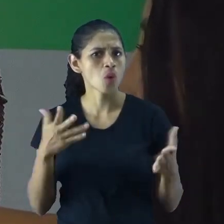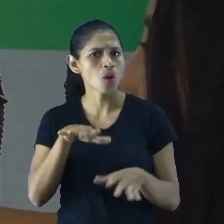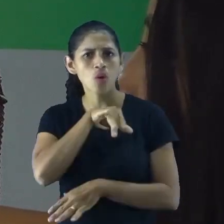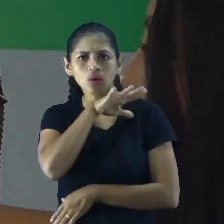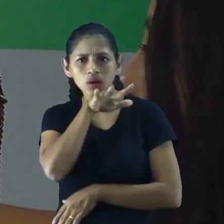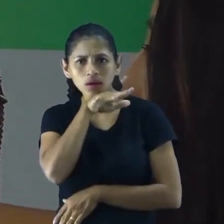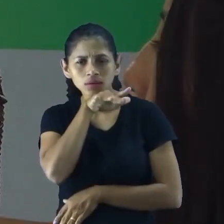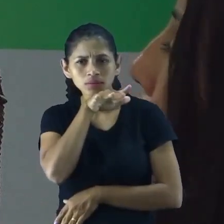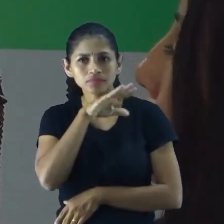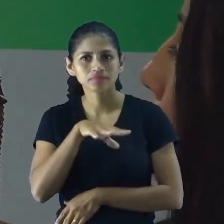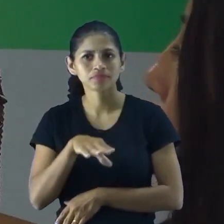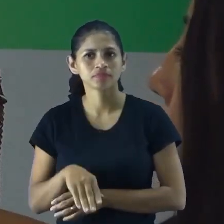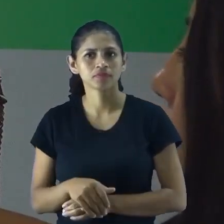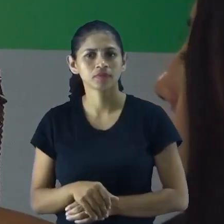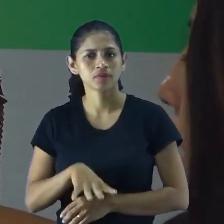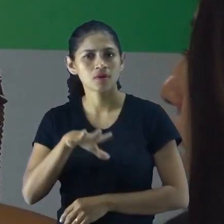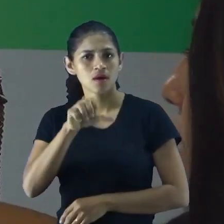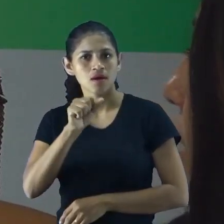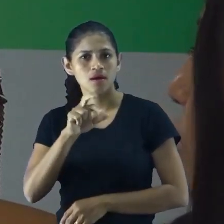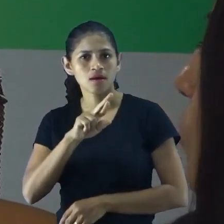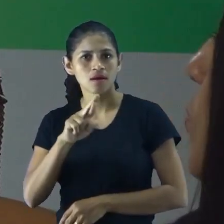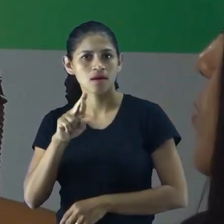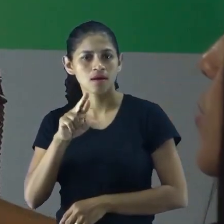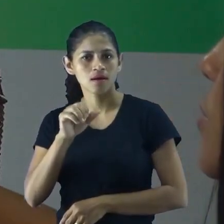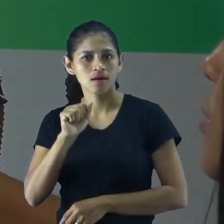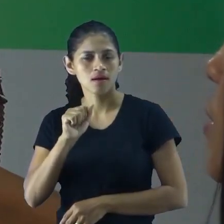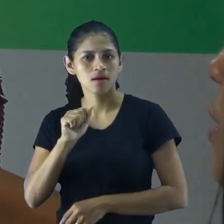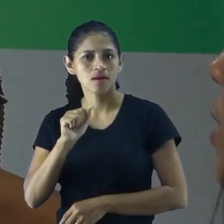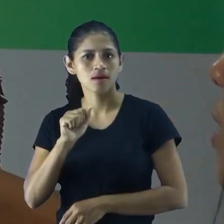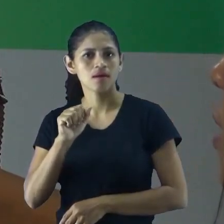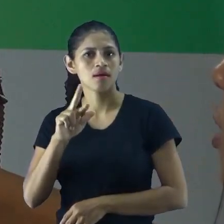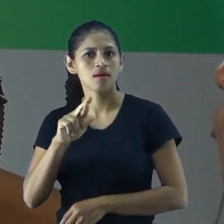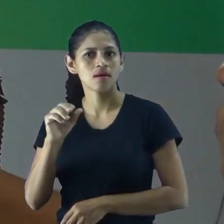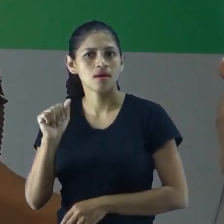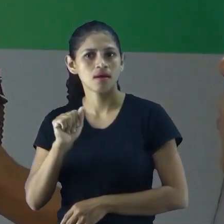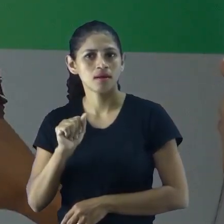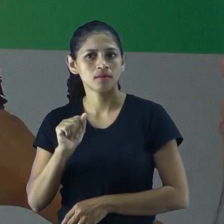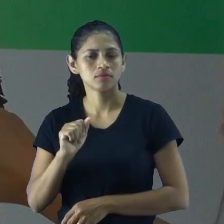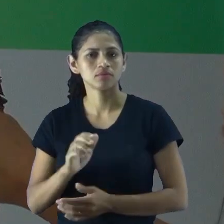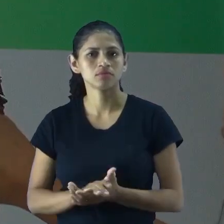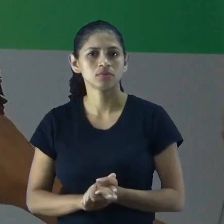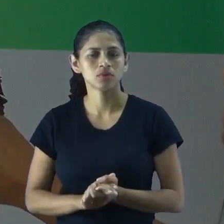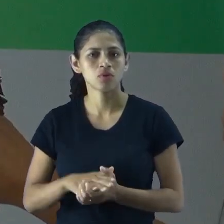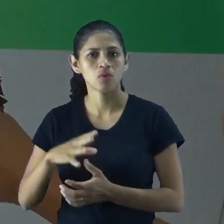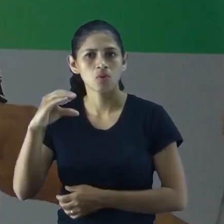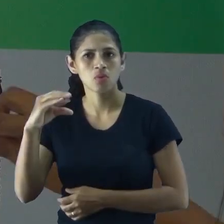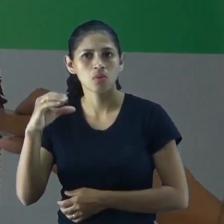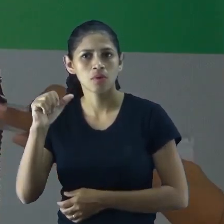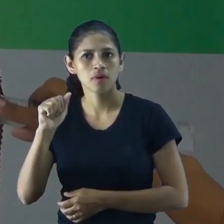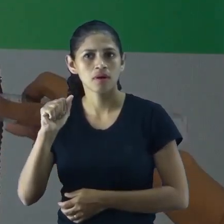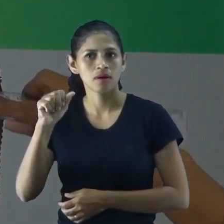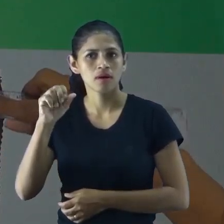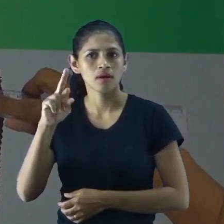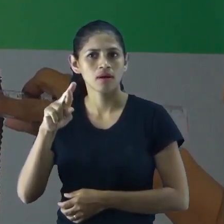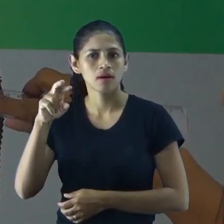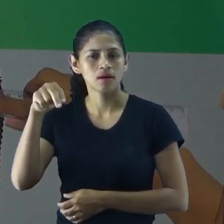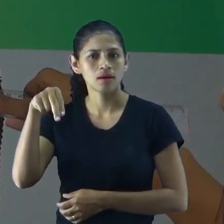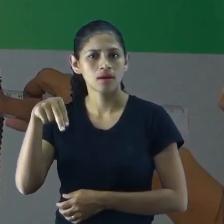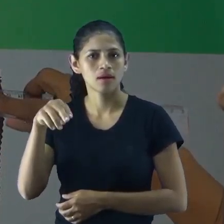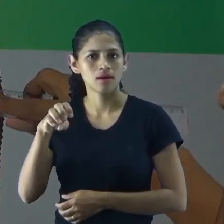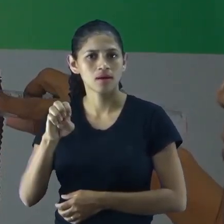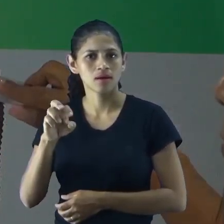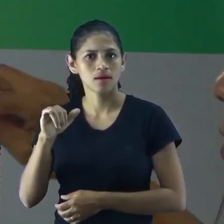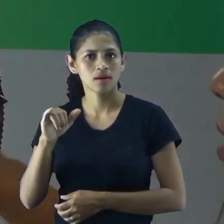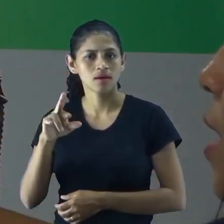temos arara Carneiro Leão Corvo e Gorila